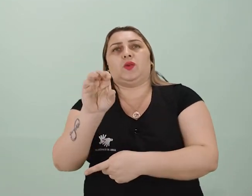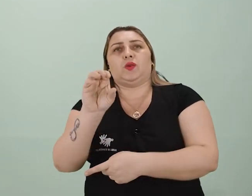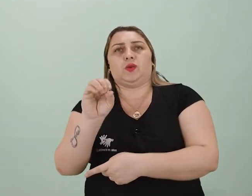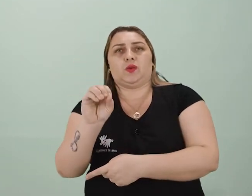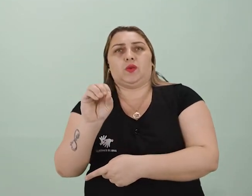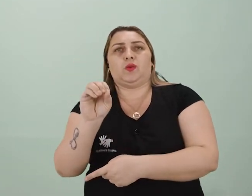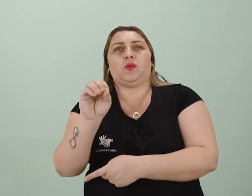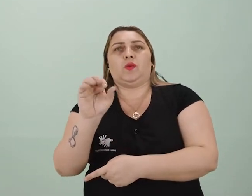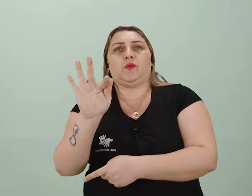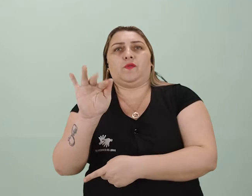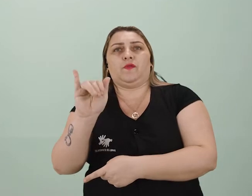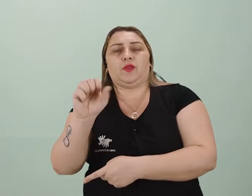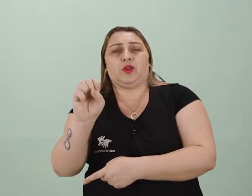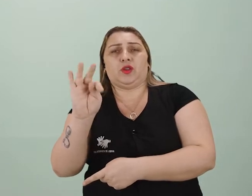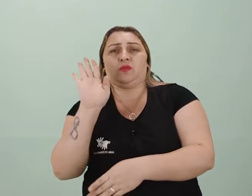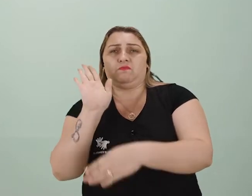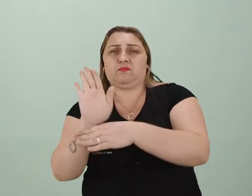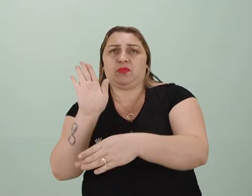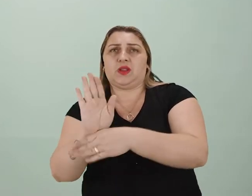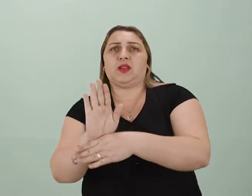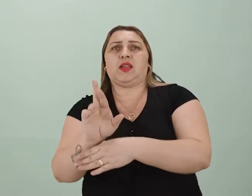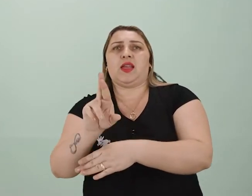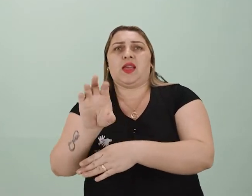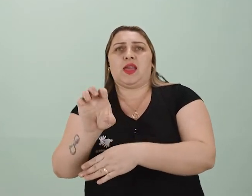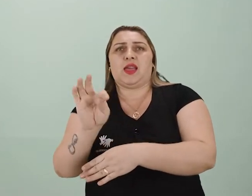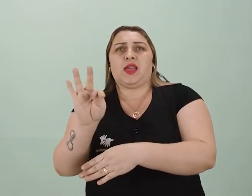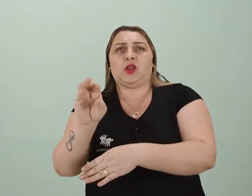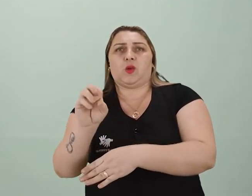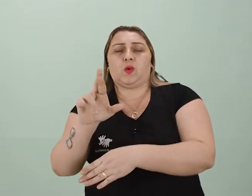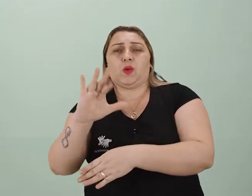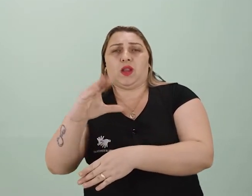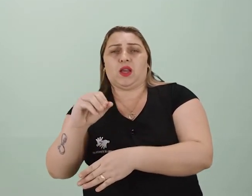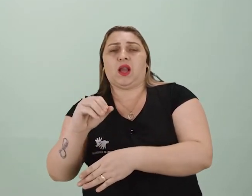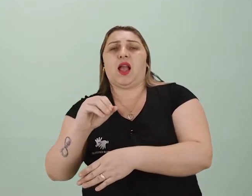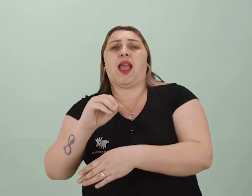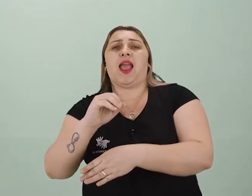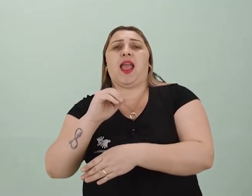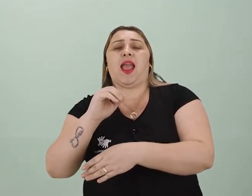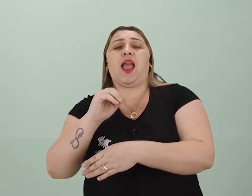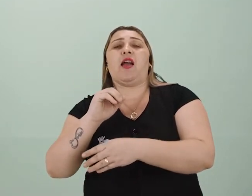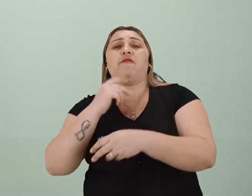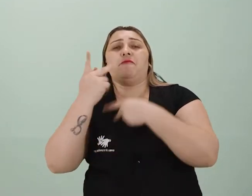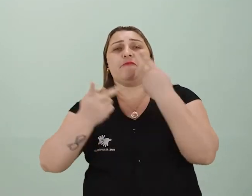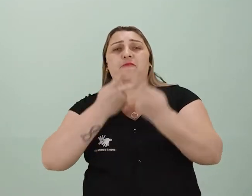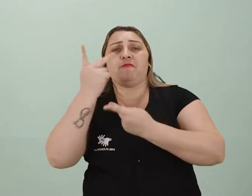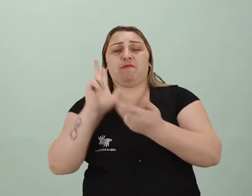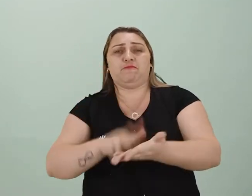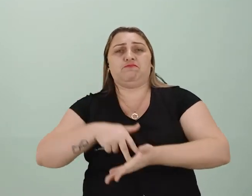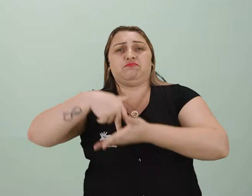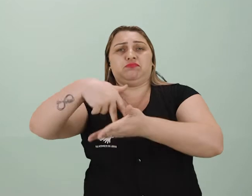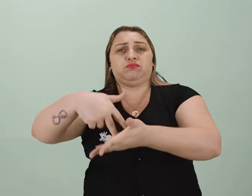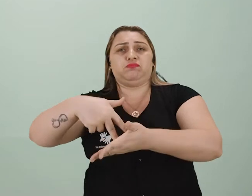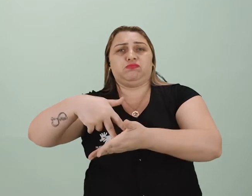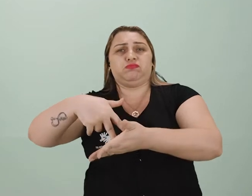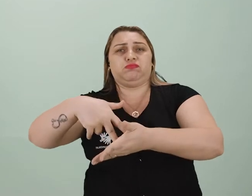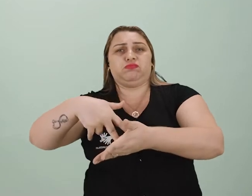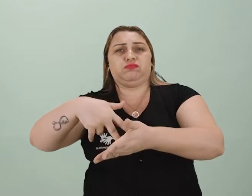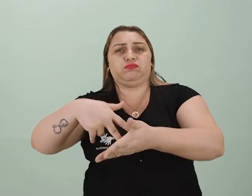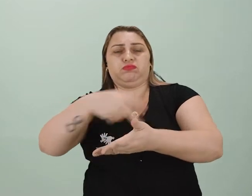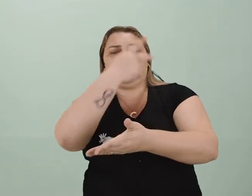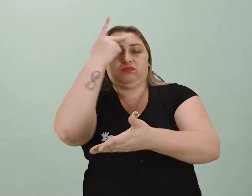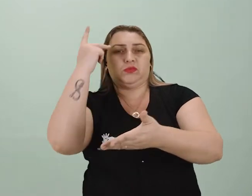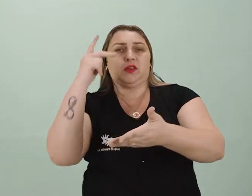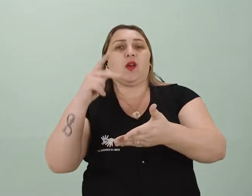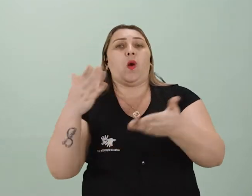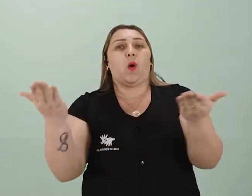com a questão da retórica. Retórica, que é a arte de falar em público, hoje muito utilizado aí